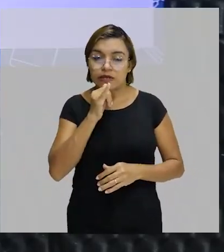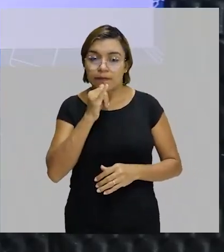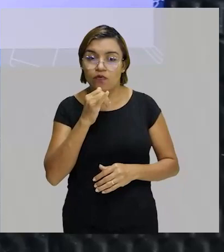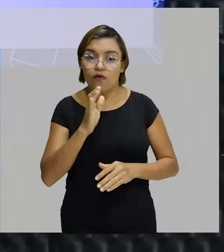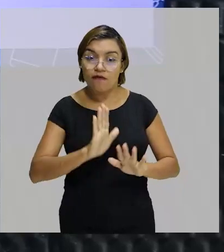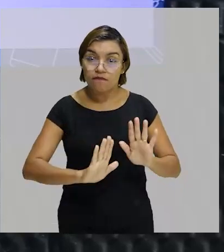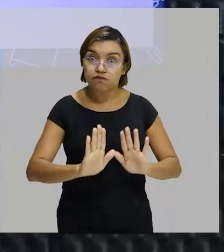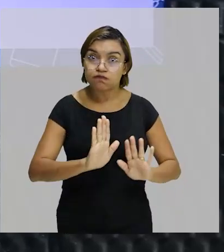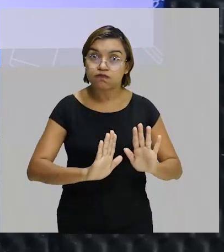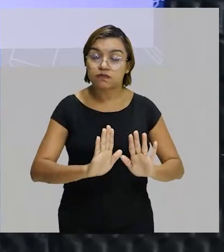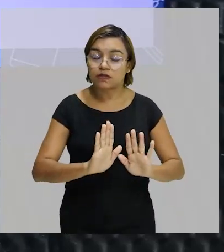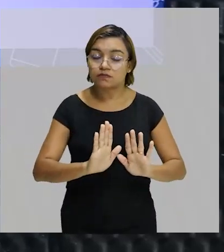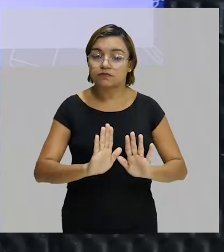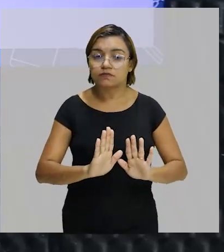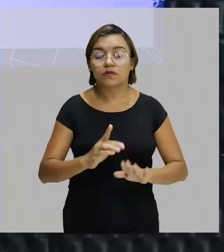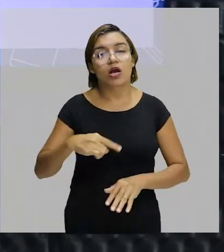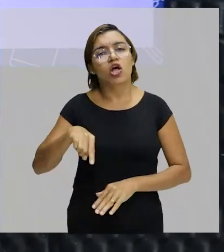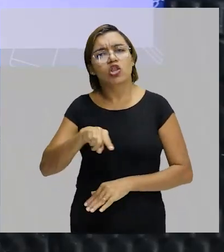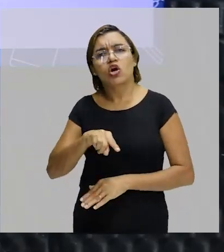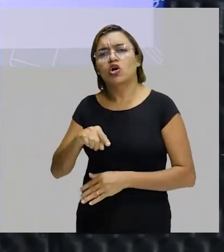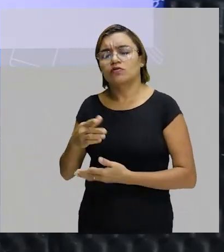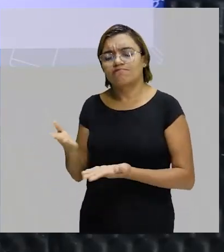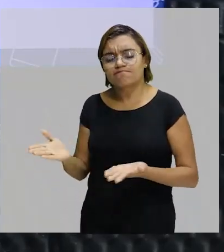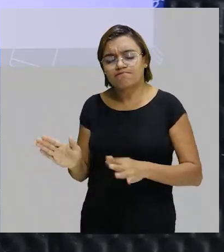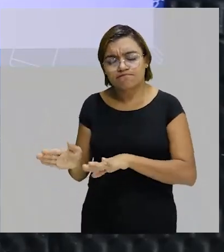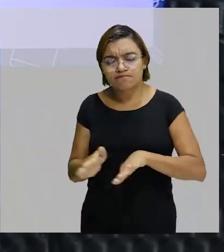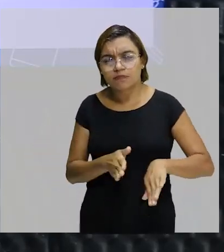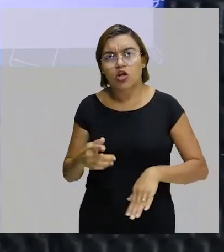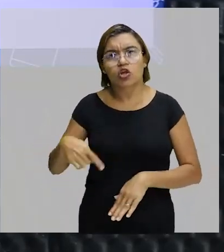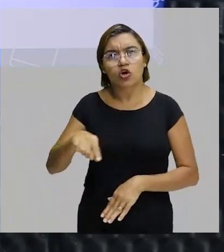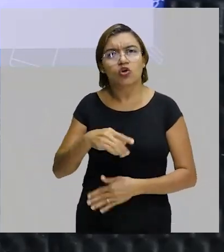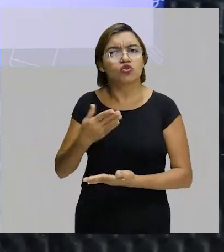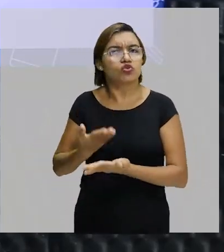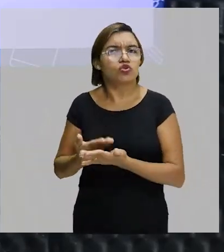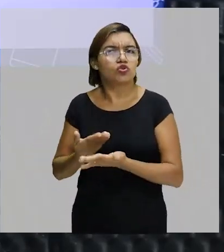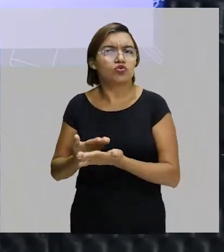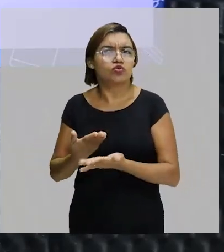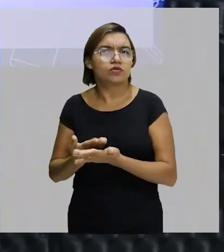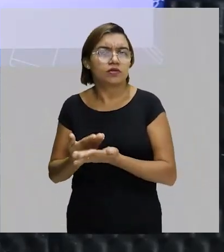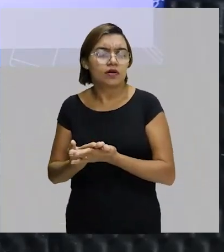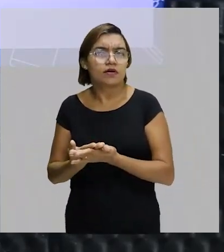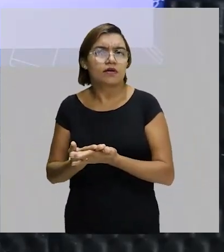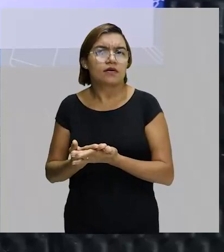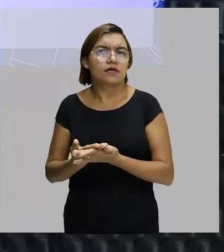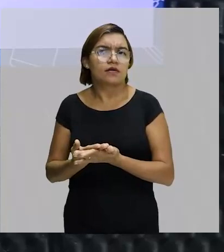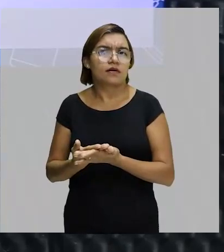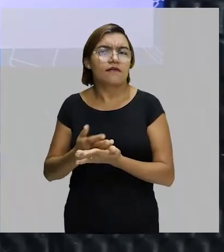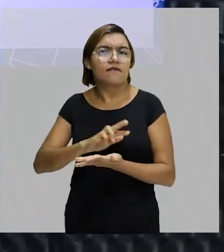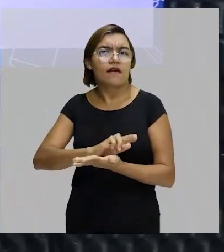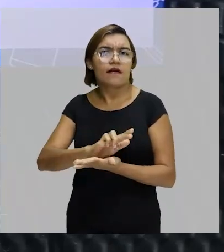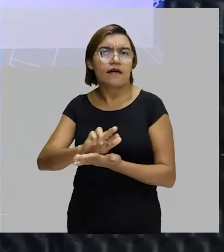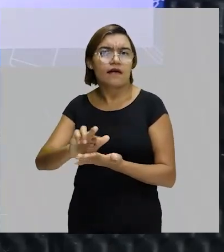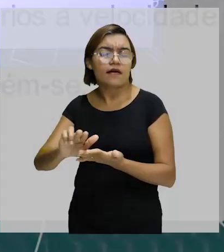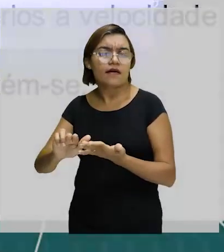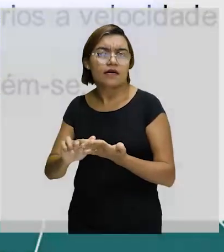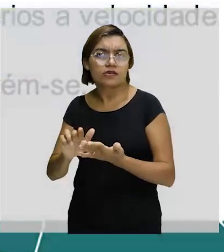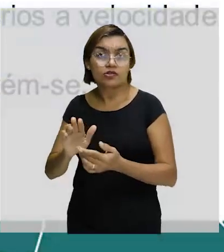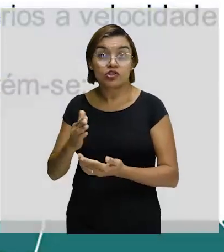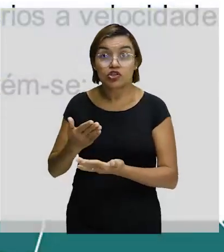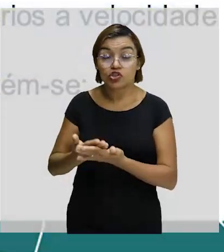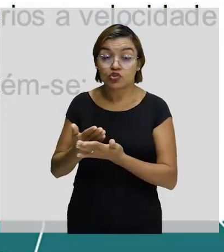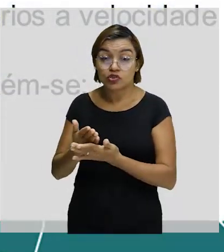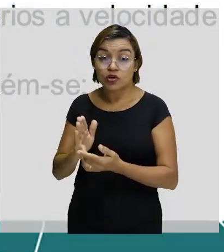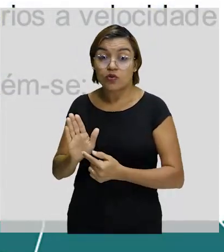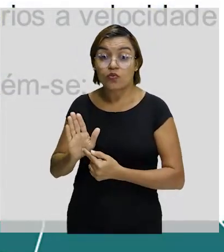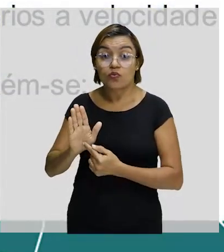aula, trabalhar, estudar essas grandezas que vão representar a velocidade dessa desintegração. Para que